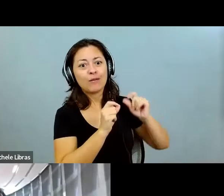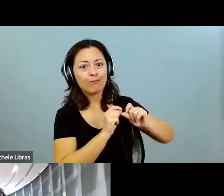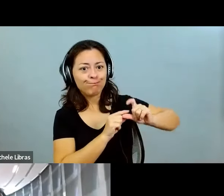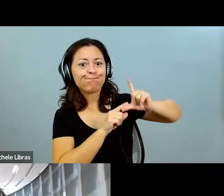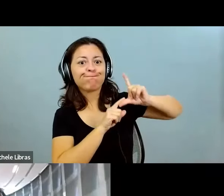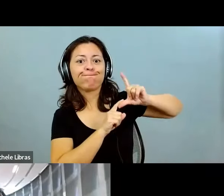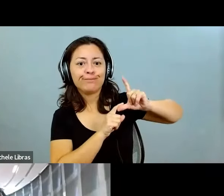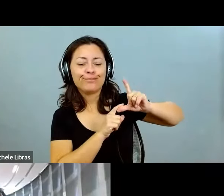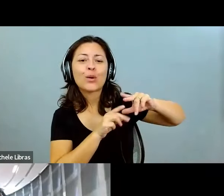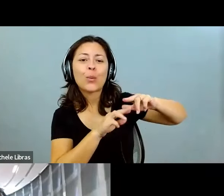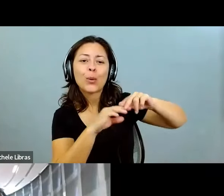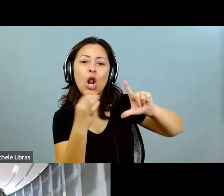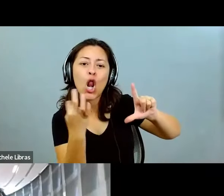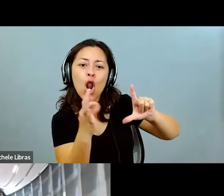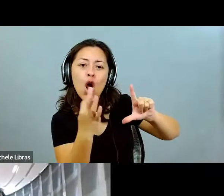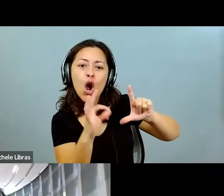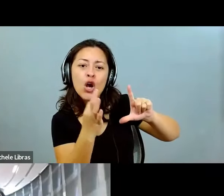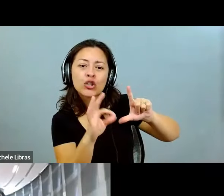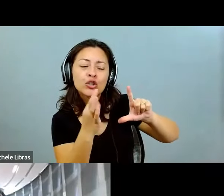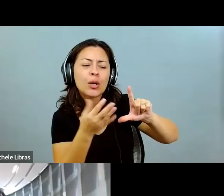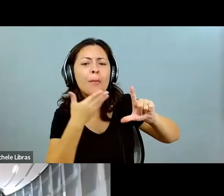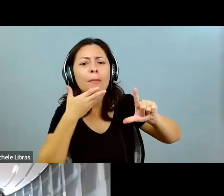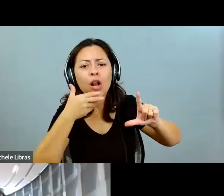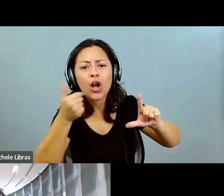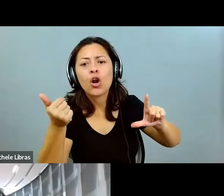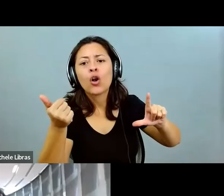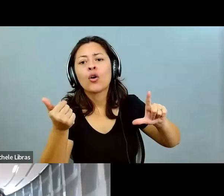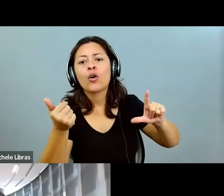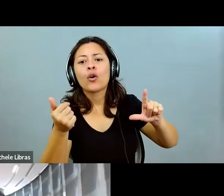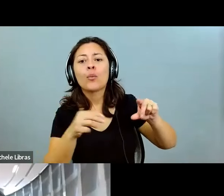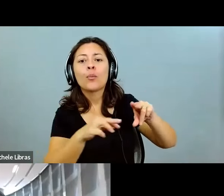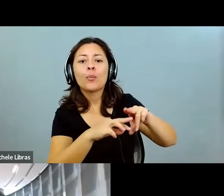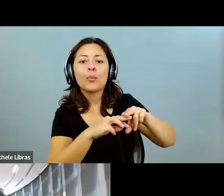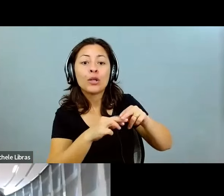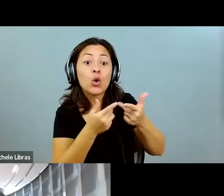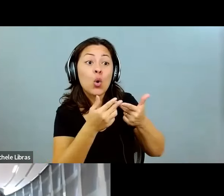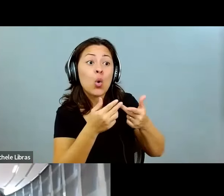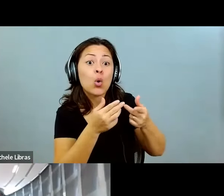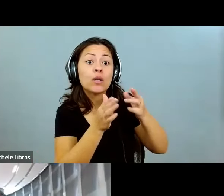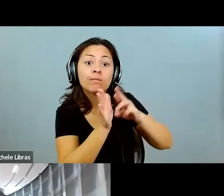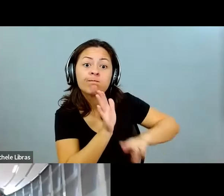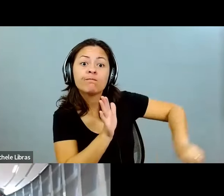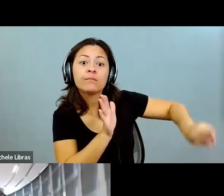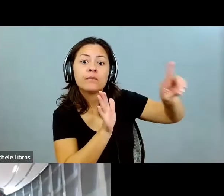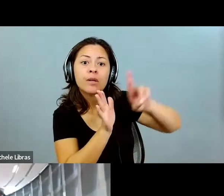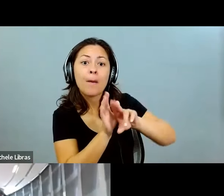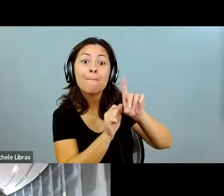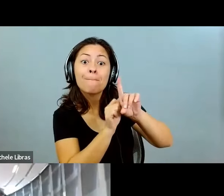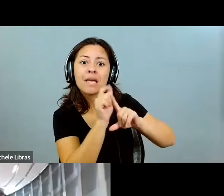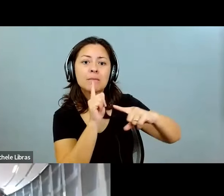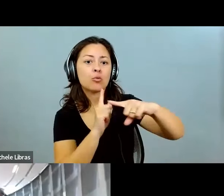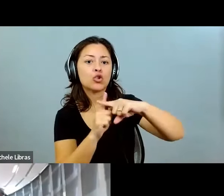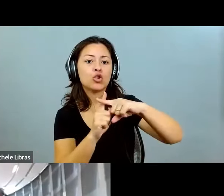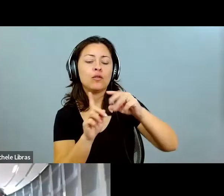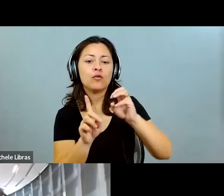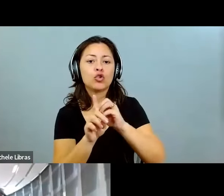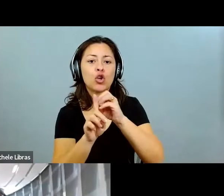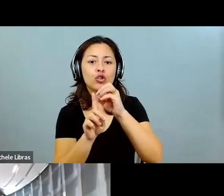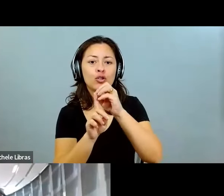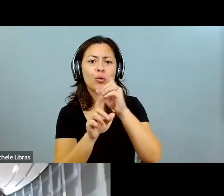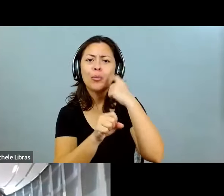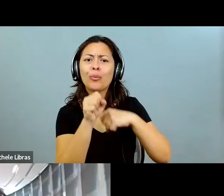por isso que a logística Melhorou a logística reduziu por isso que os Beis se recuperaram antes o Beis da sója já tá Positivo hoje né o ano passado